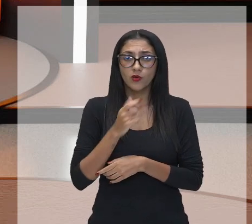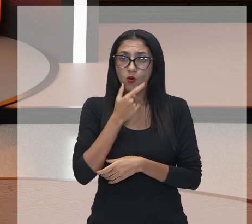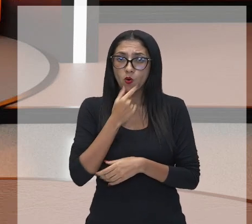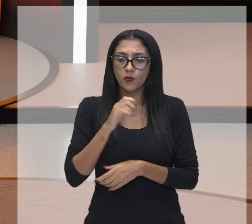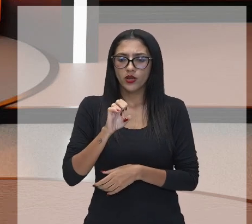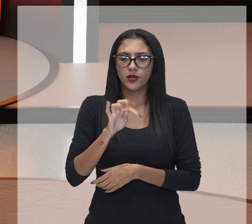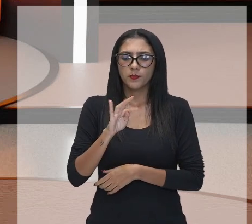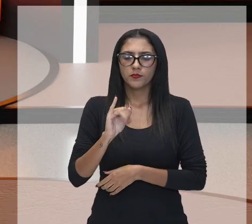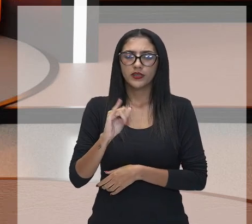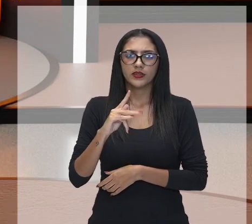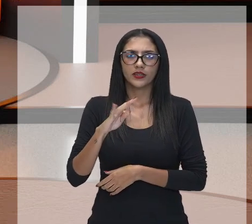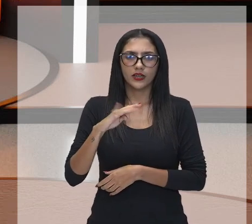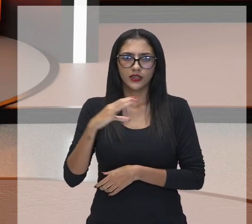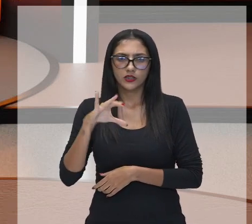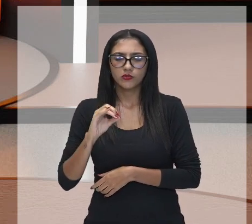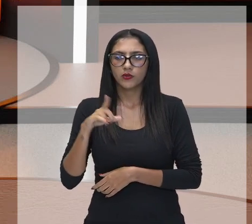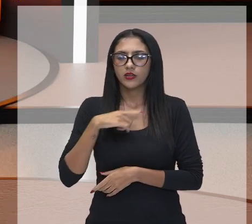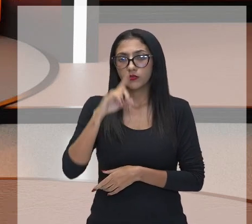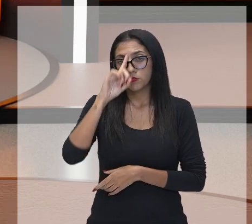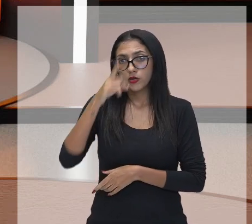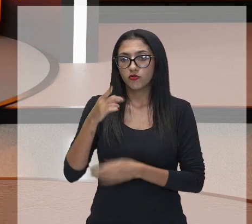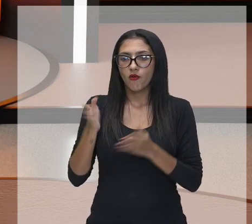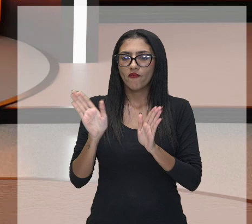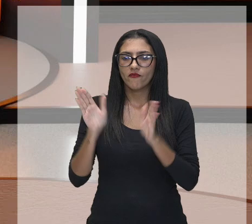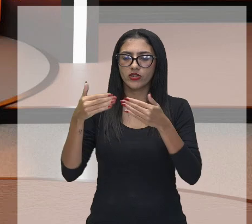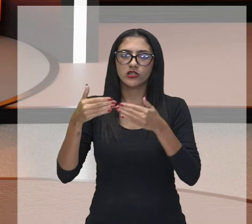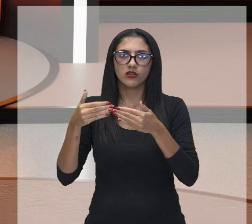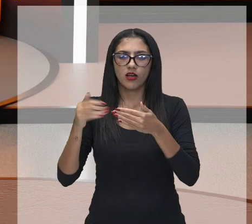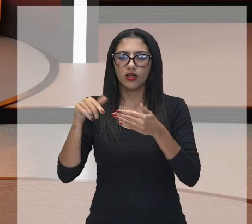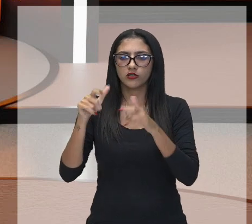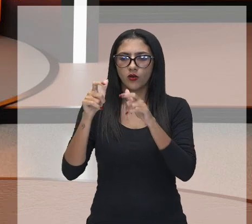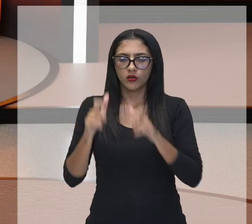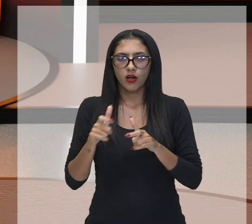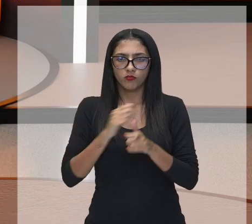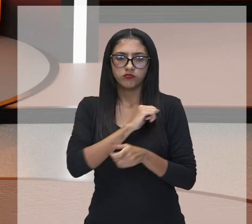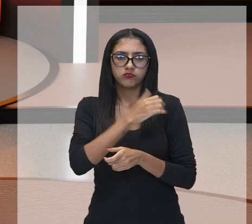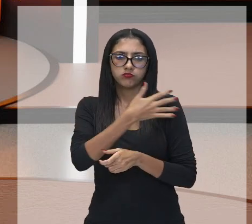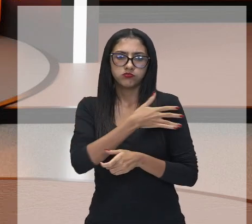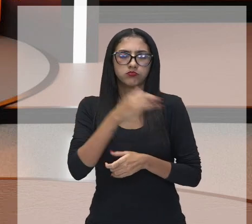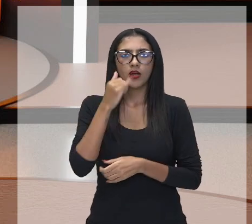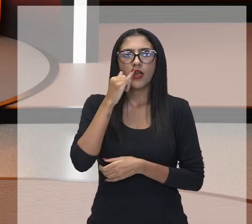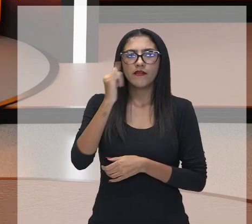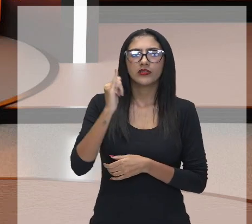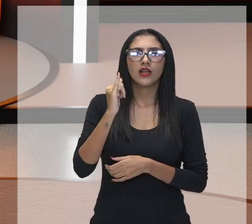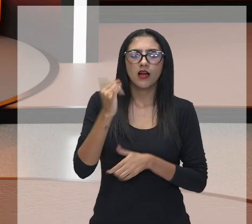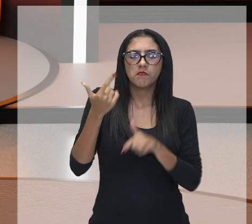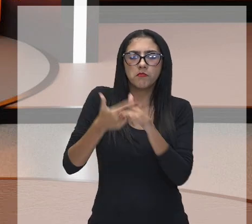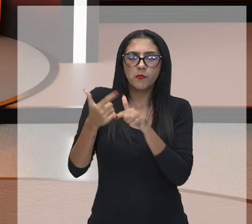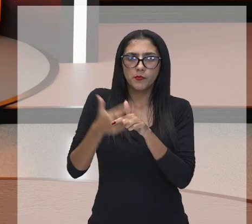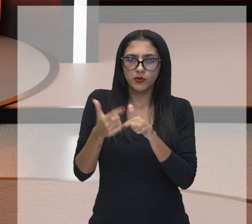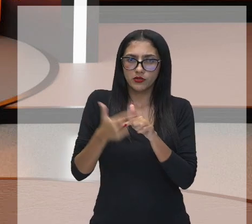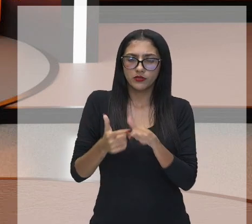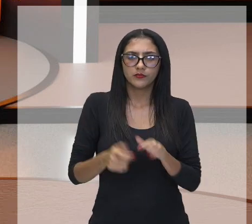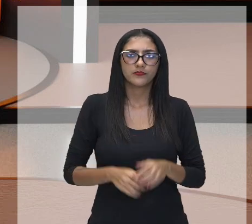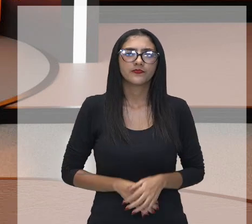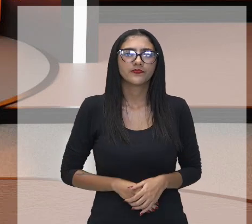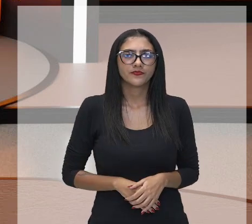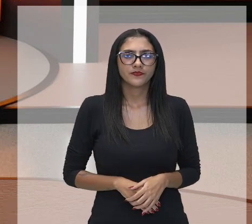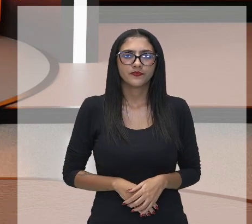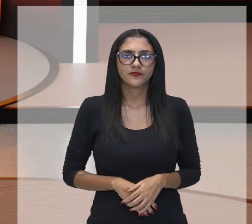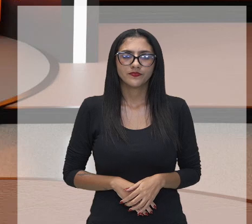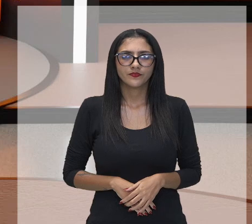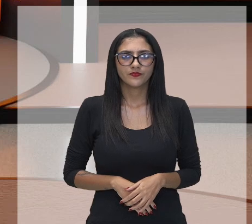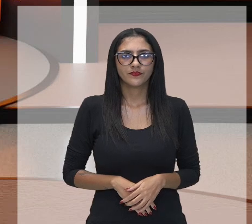época, decidiu fechar o clube militar para tentar acabar com esses focos de tensões. Só que nós vamos